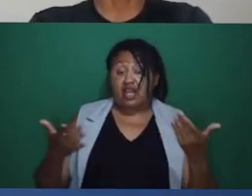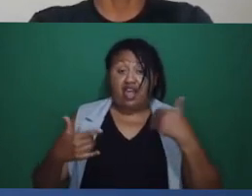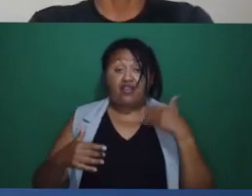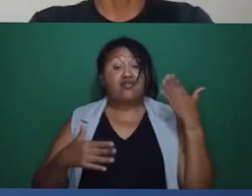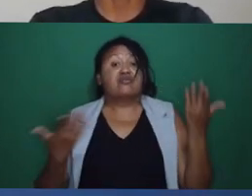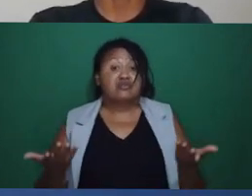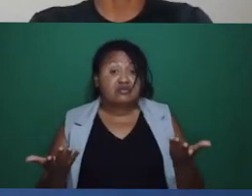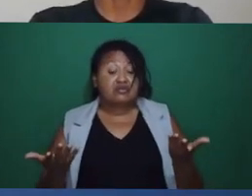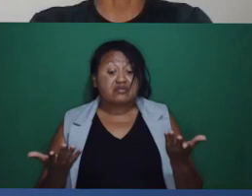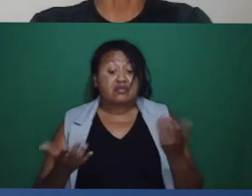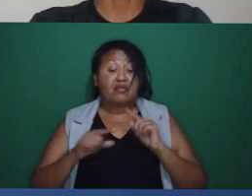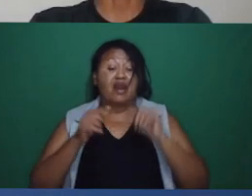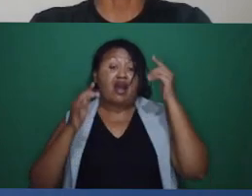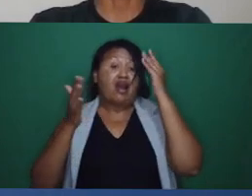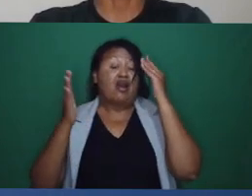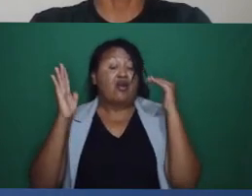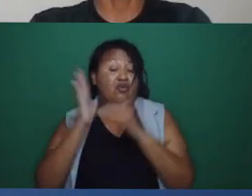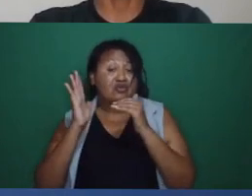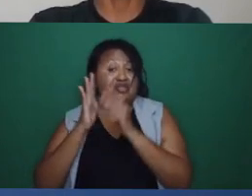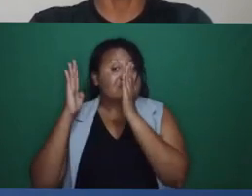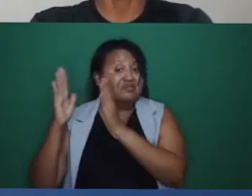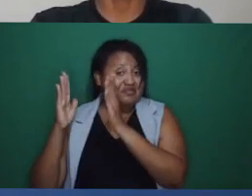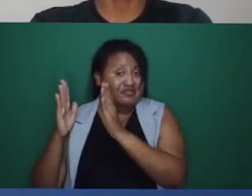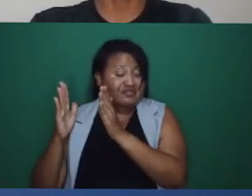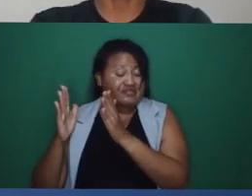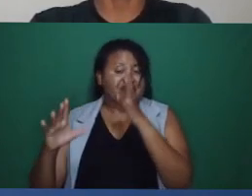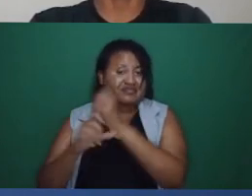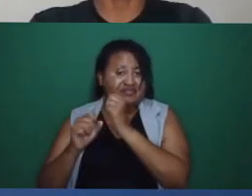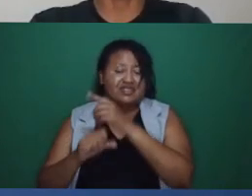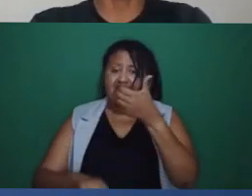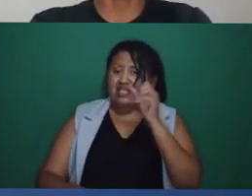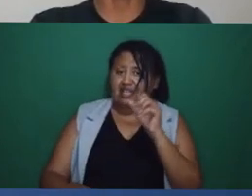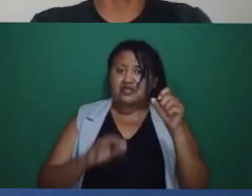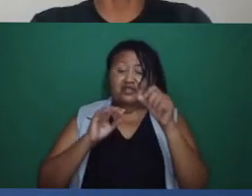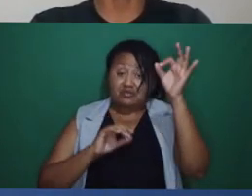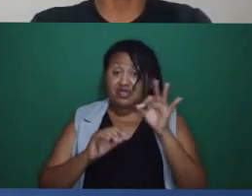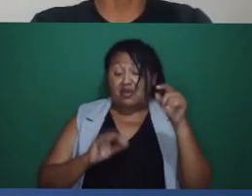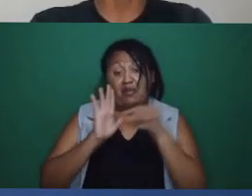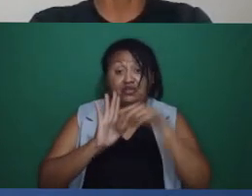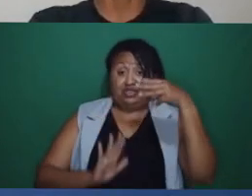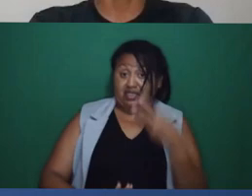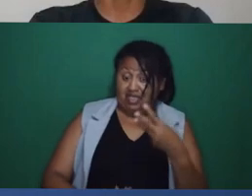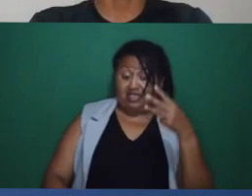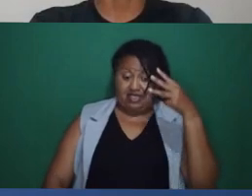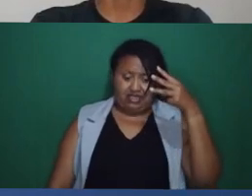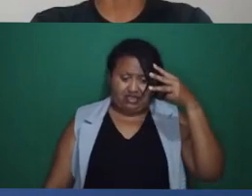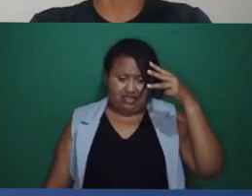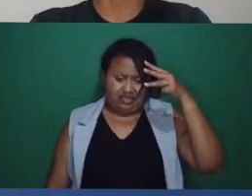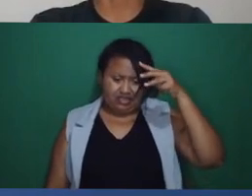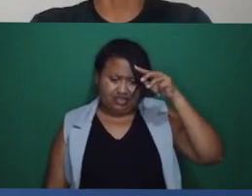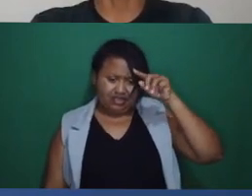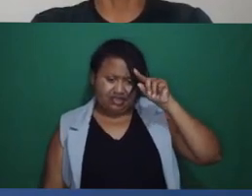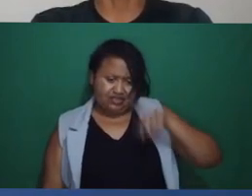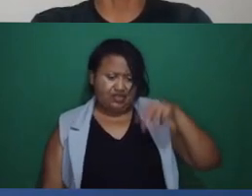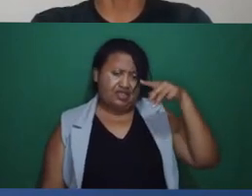para a última parte da conta que é apenas 10% menos 3,75 então eu vou ficar